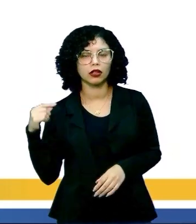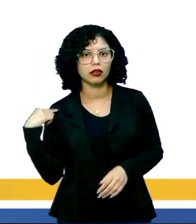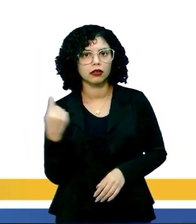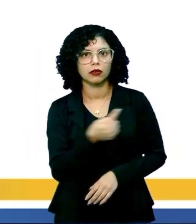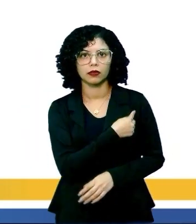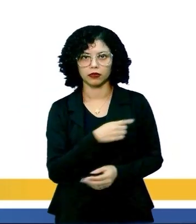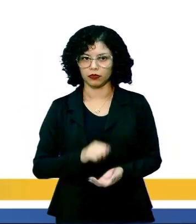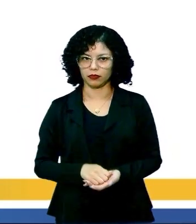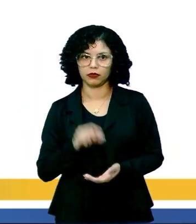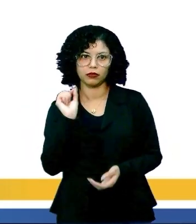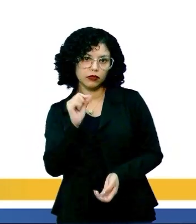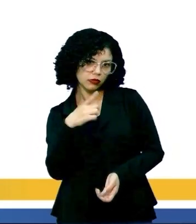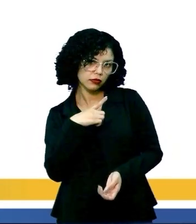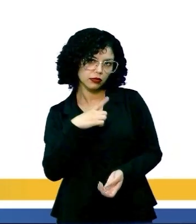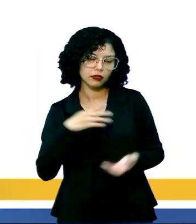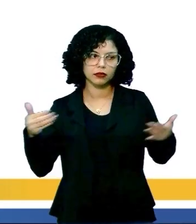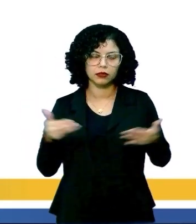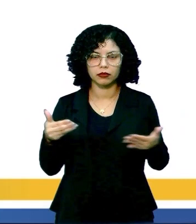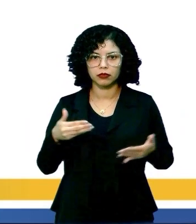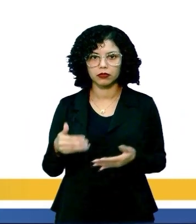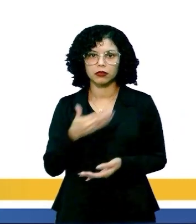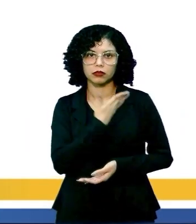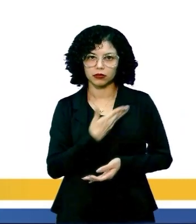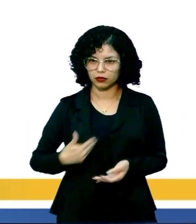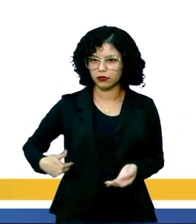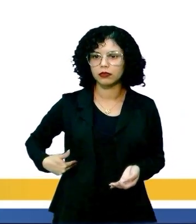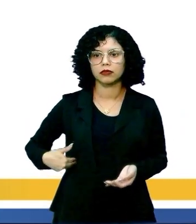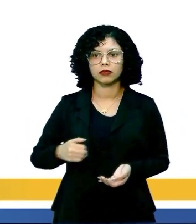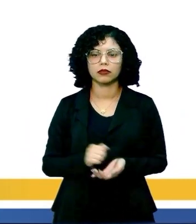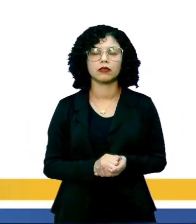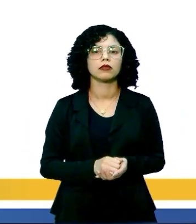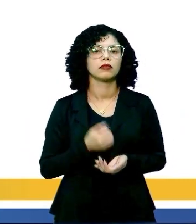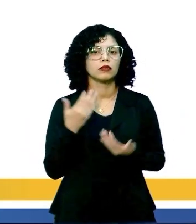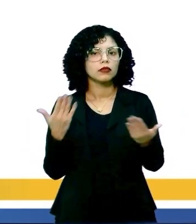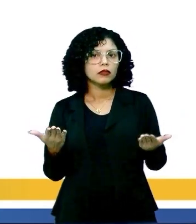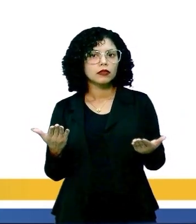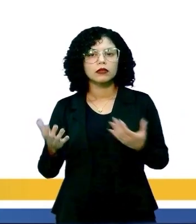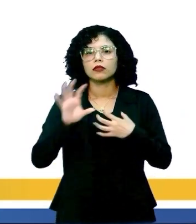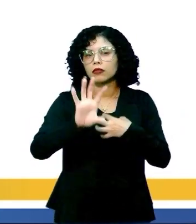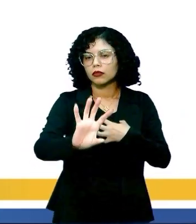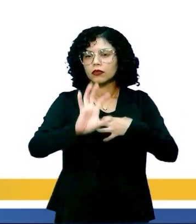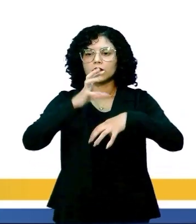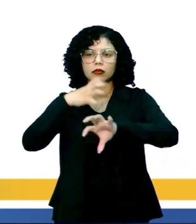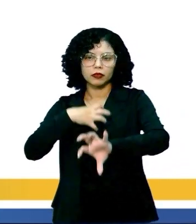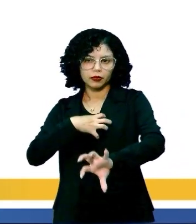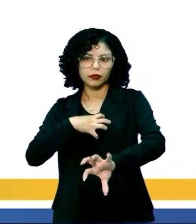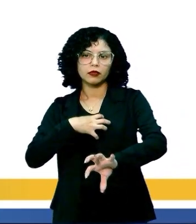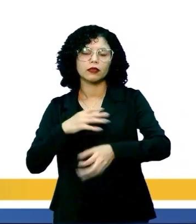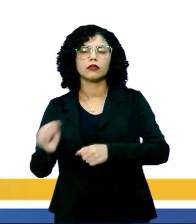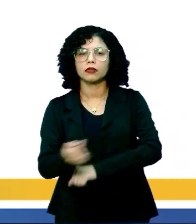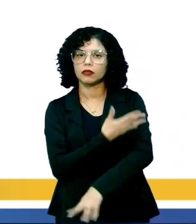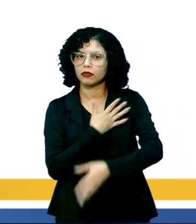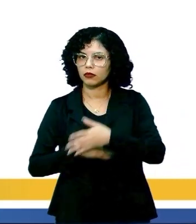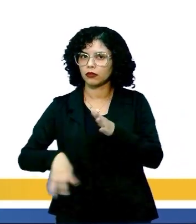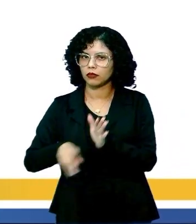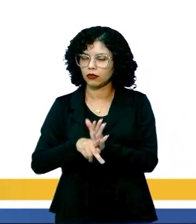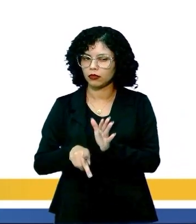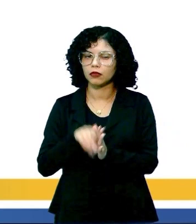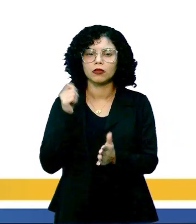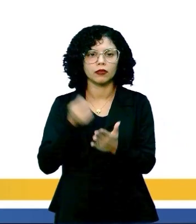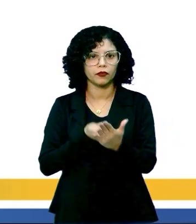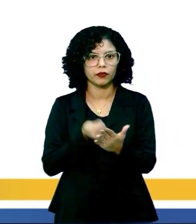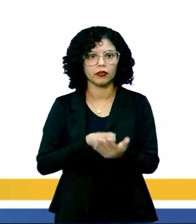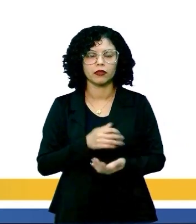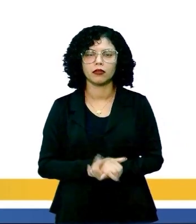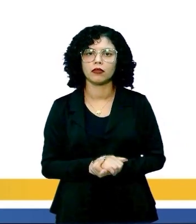nós tivéssemos o que hoje nós temos, que é a República. Então essa empatia, esse sentimento de pertencimento, ele foi